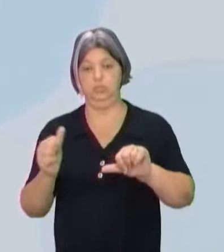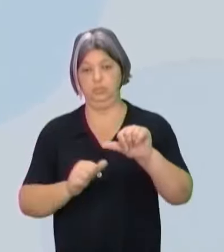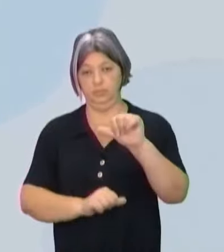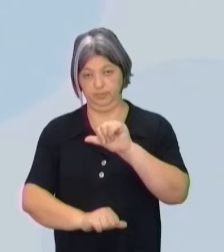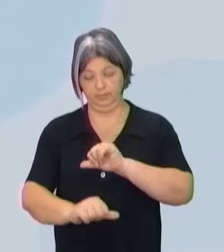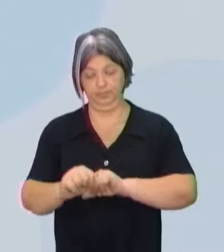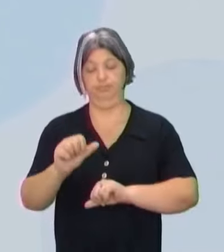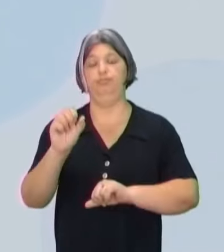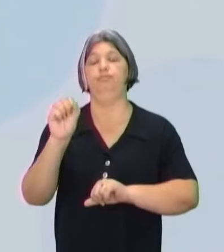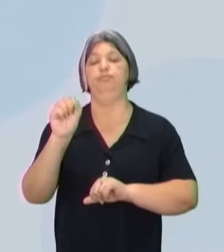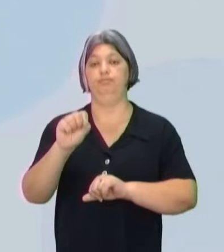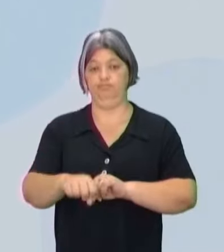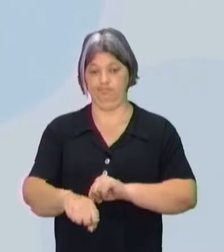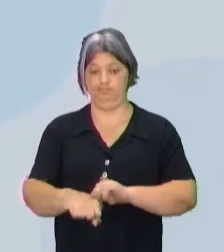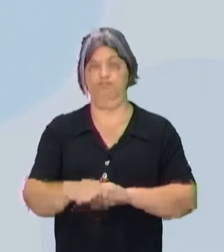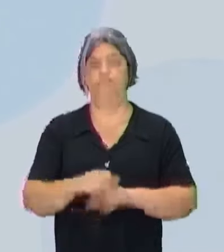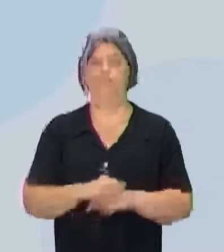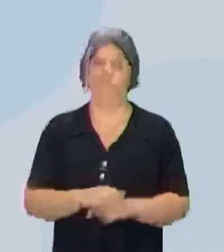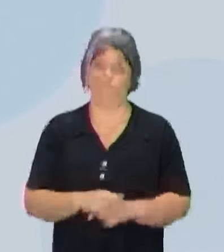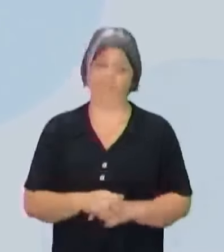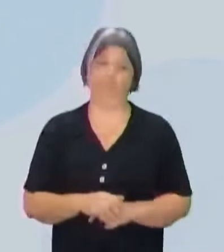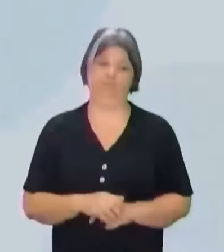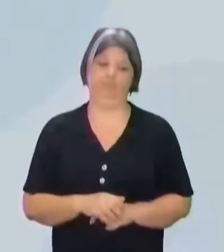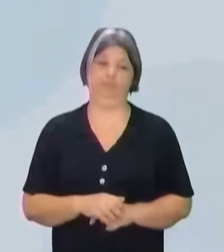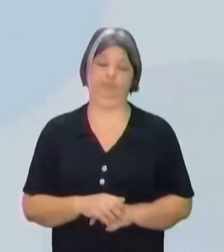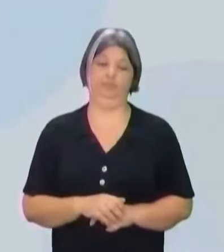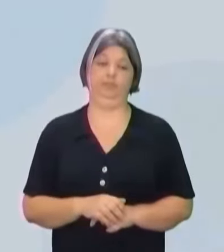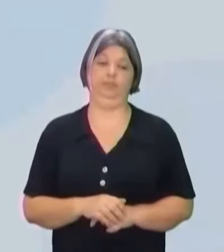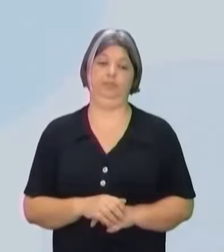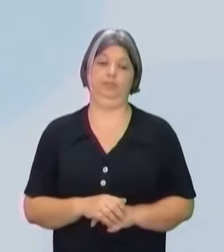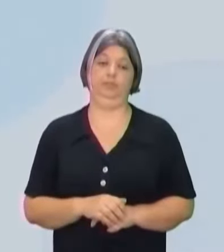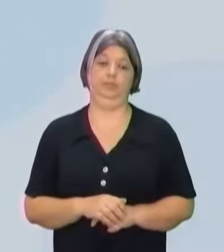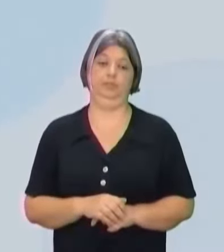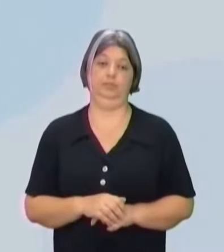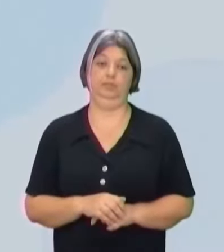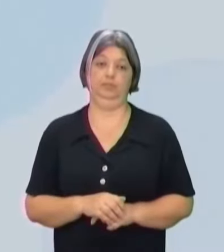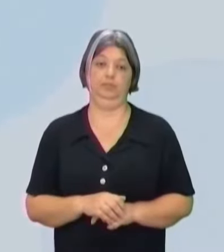alteração? Sim, com certeza, pode crer.